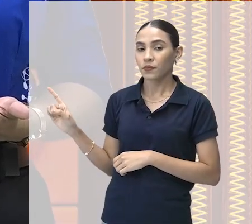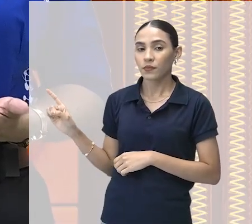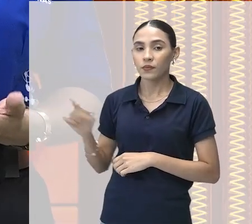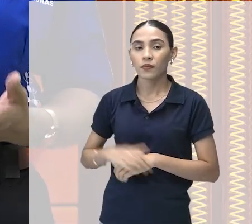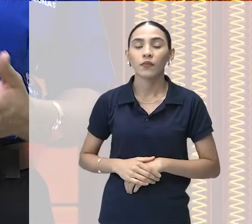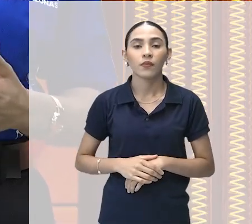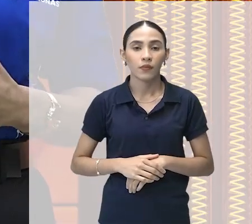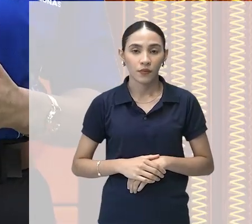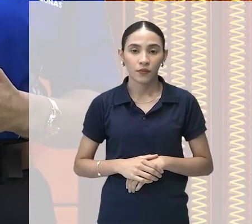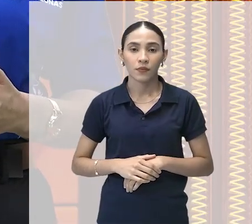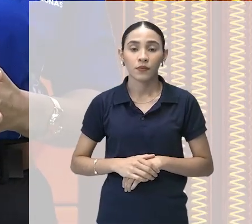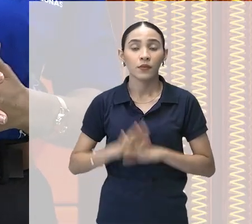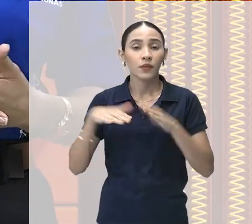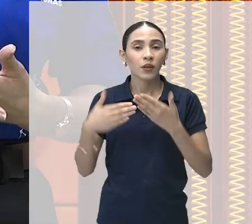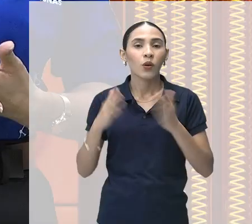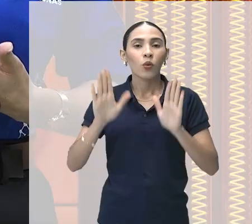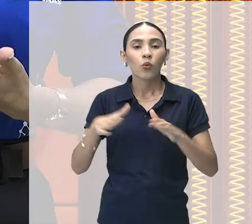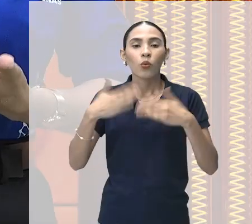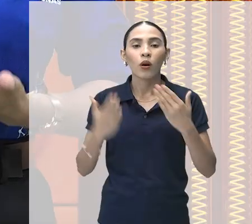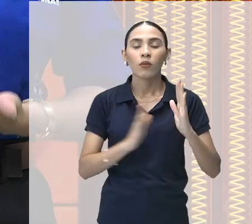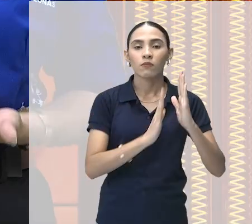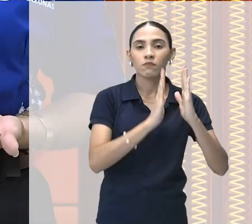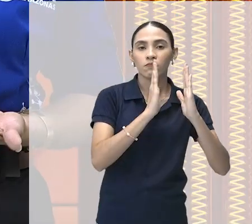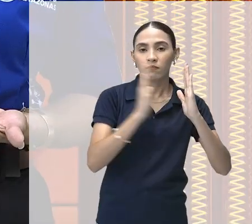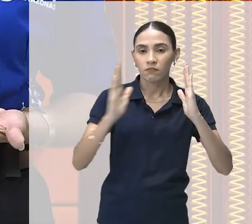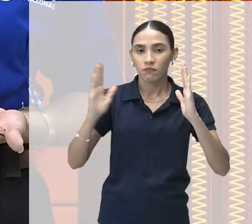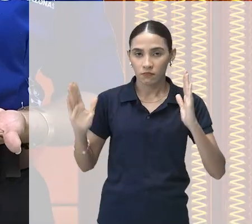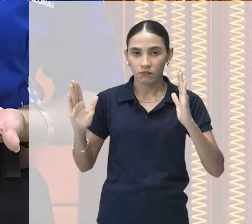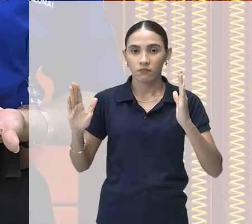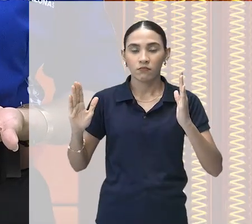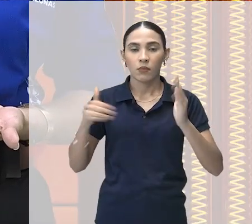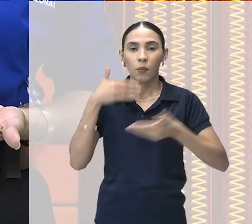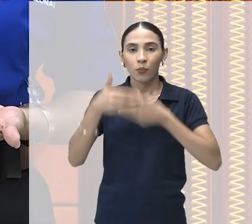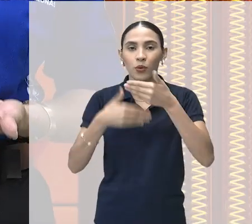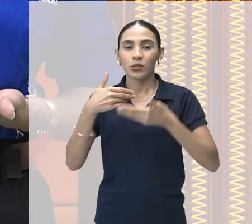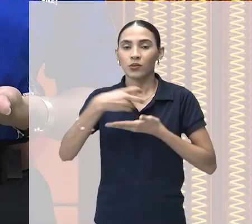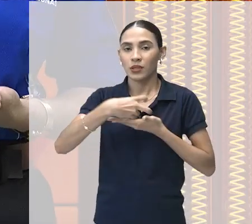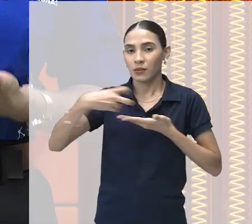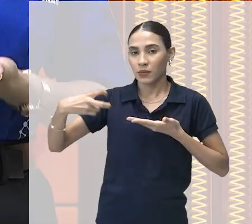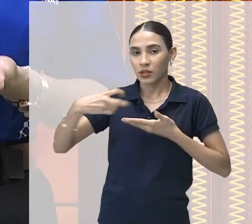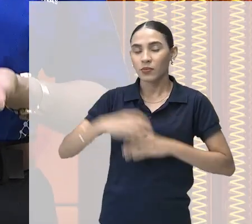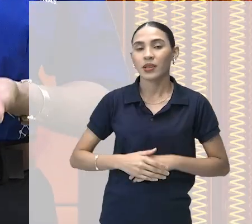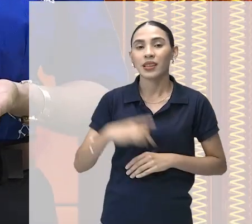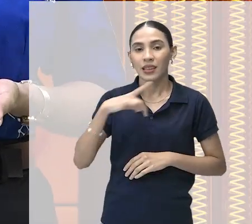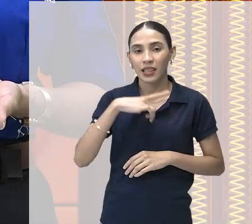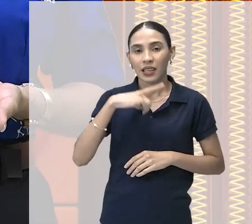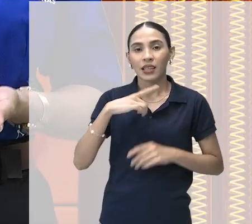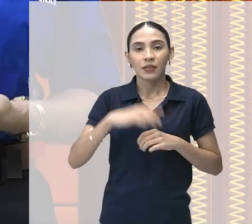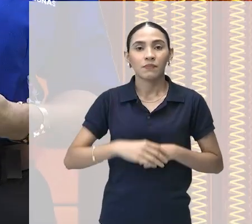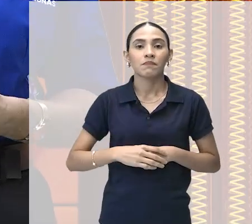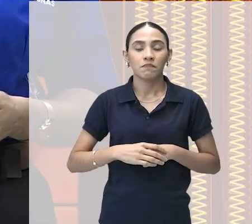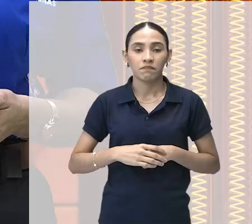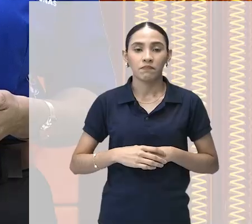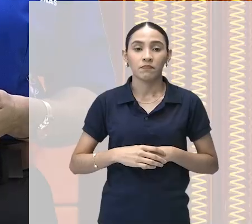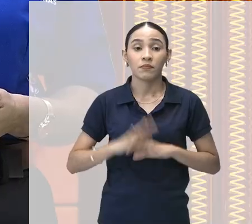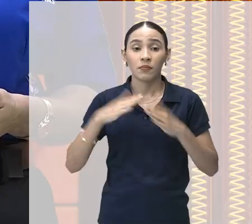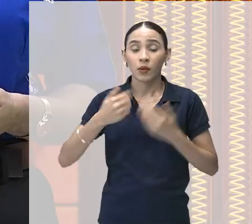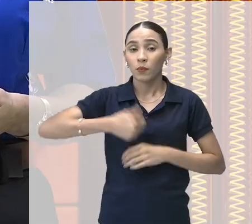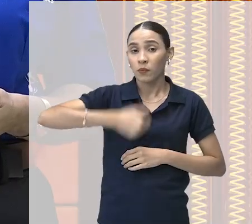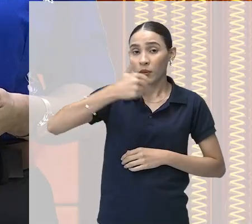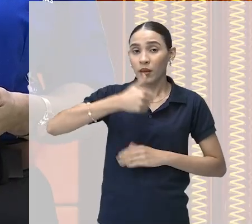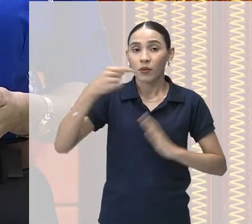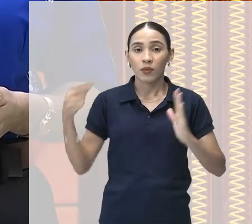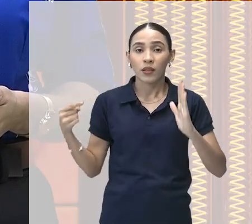1988, certo? Então, quais serão as etapas para o processo de impeachment, para que haja ali o impeachment? Primeiro,